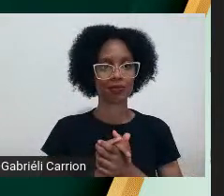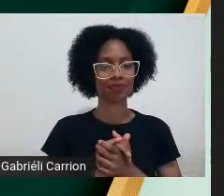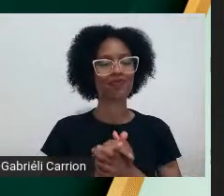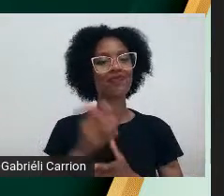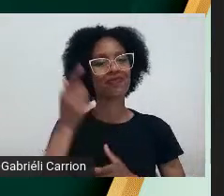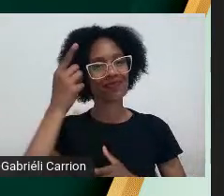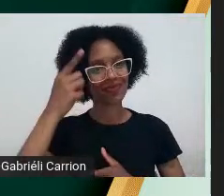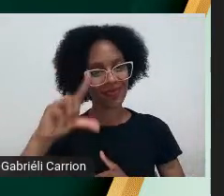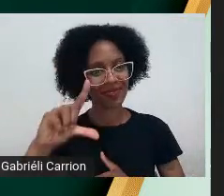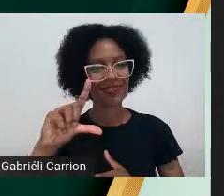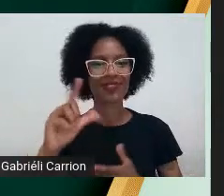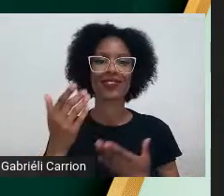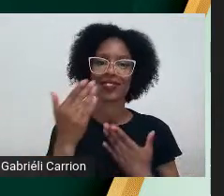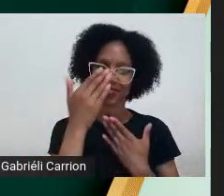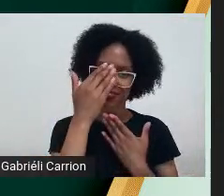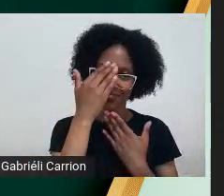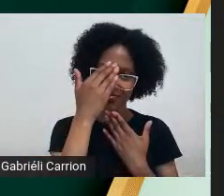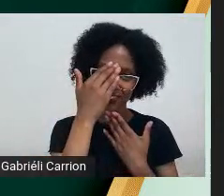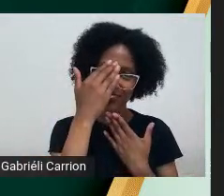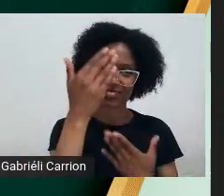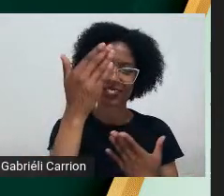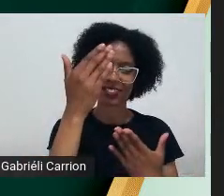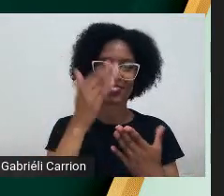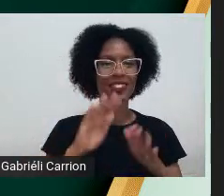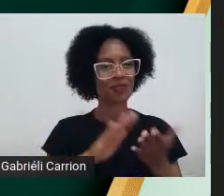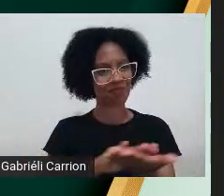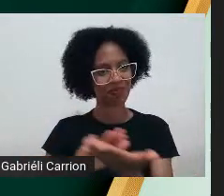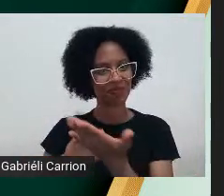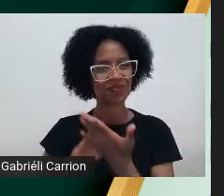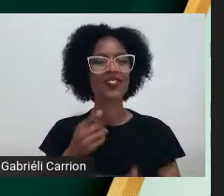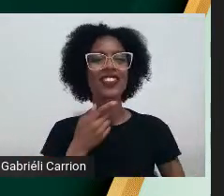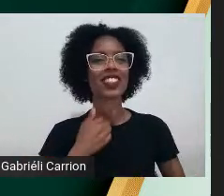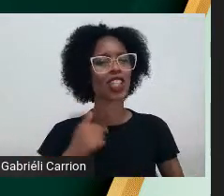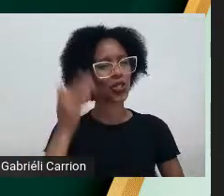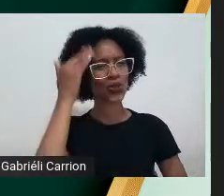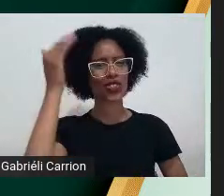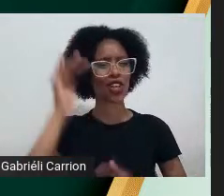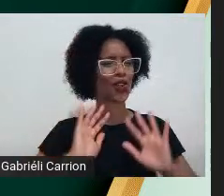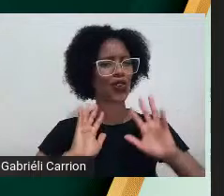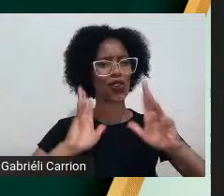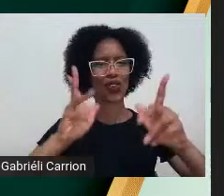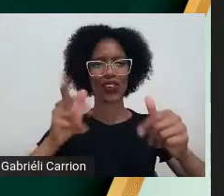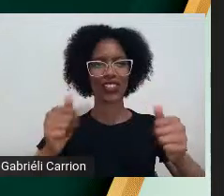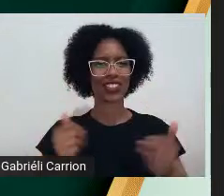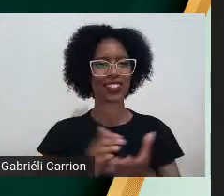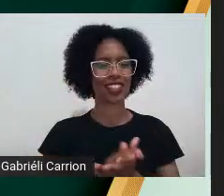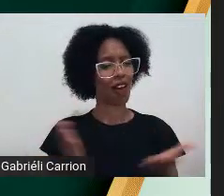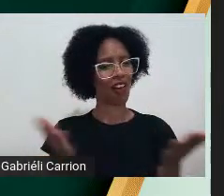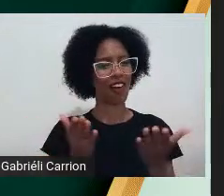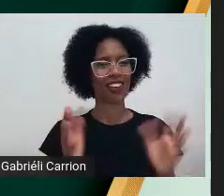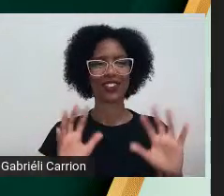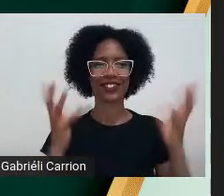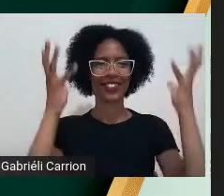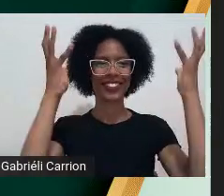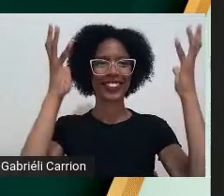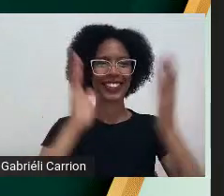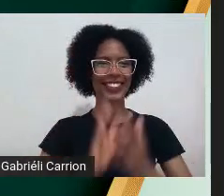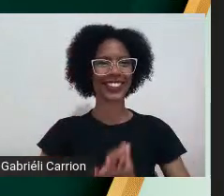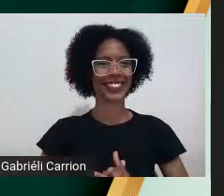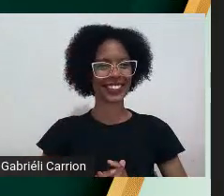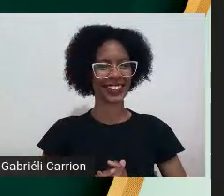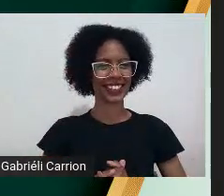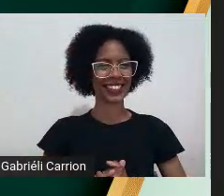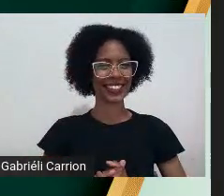vez, parabenizamos por ser graduado e desejamos muito sucesso a todos. Vamos à cola de vocês.